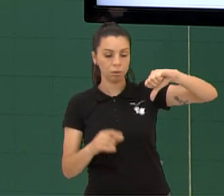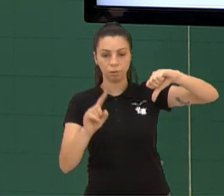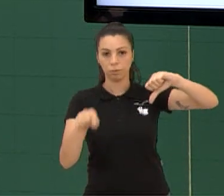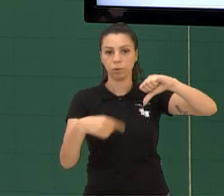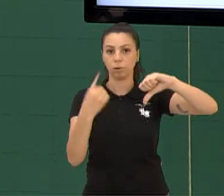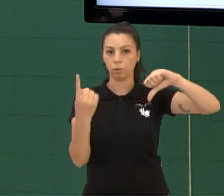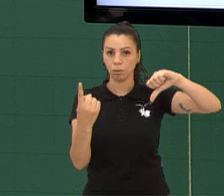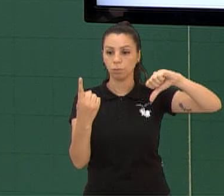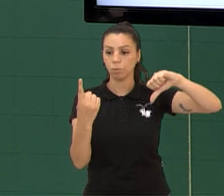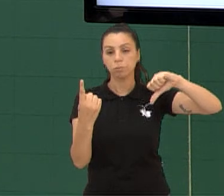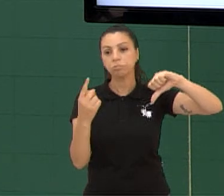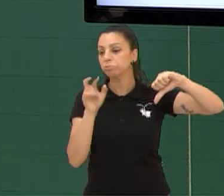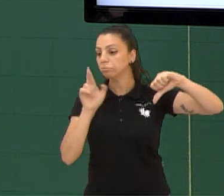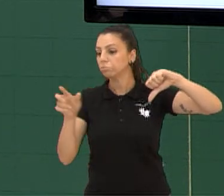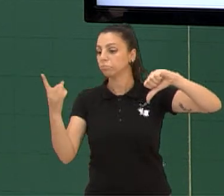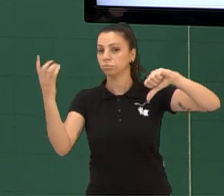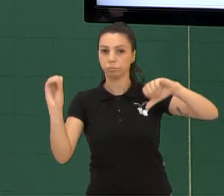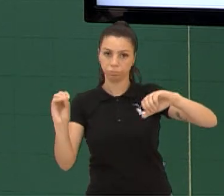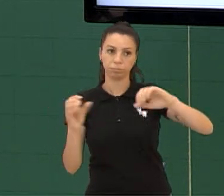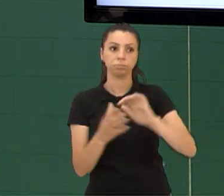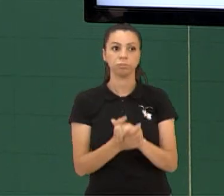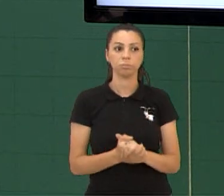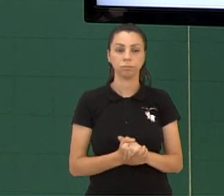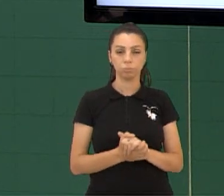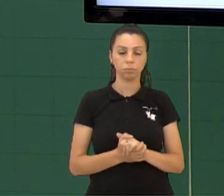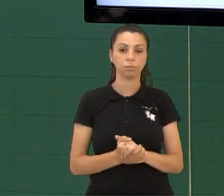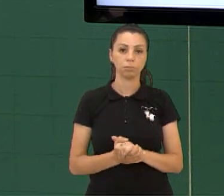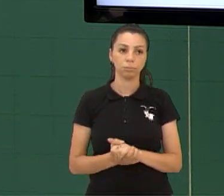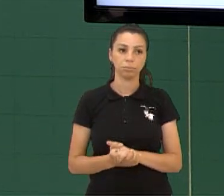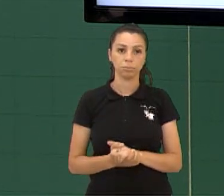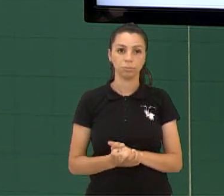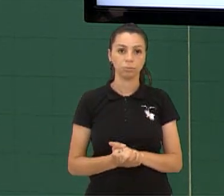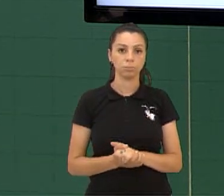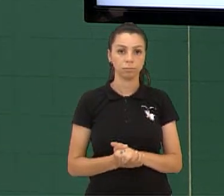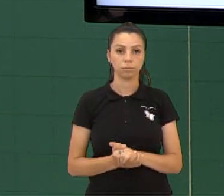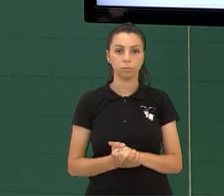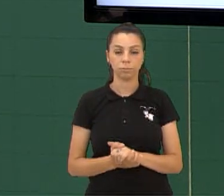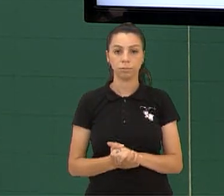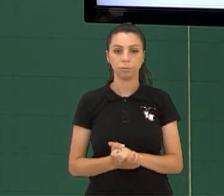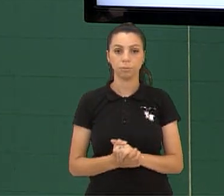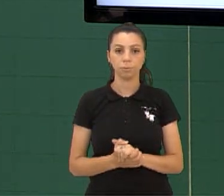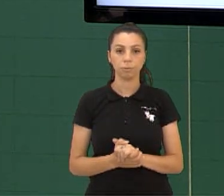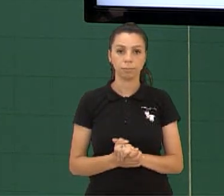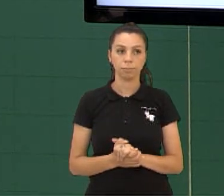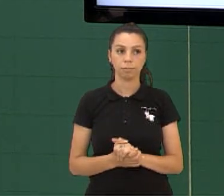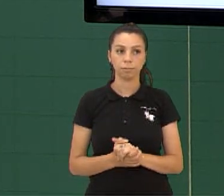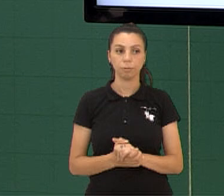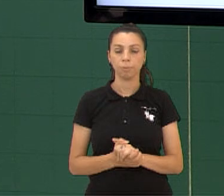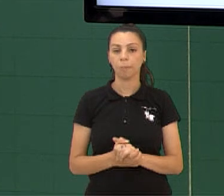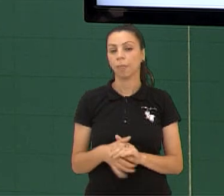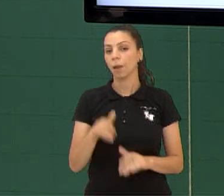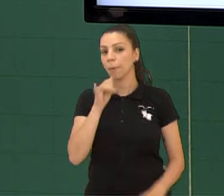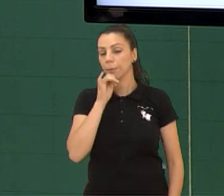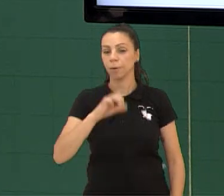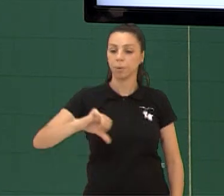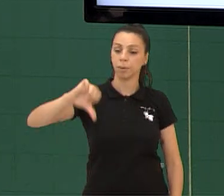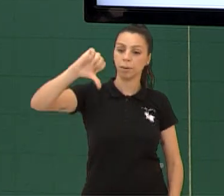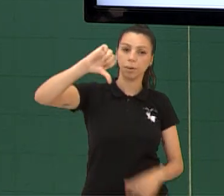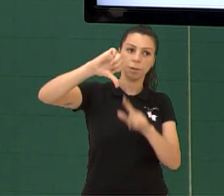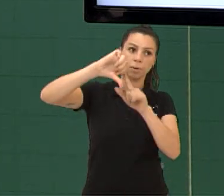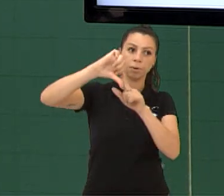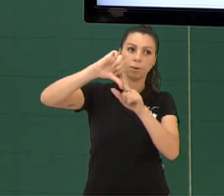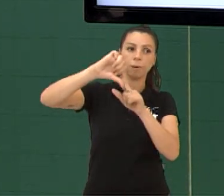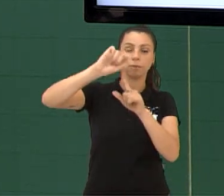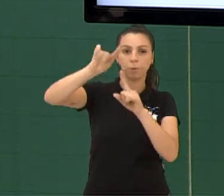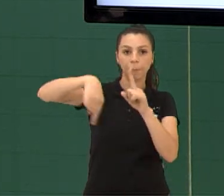tenho 10, certo? Deixa eu aumentar esse 10 aqui. Aqui eu tenho 10. Se eu pegar esse 9 com esse